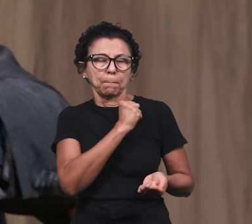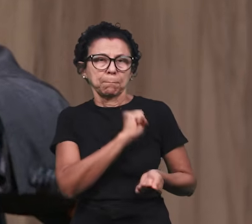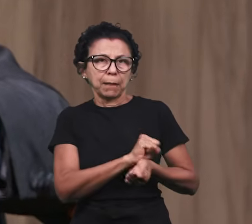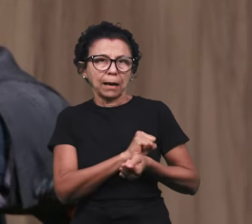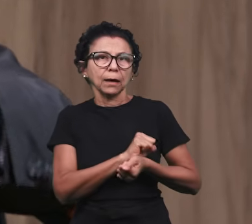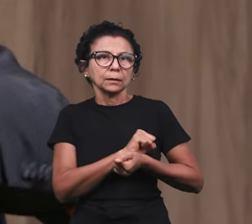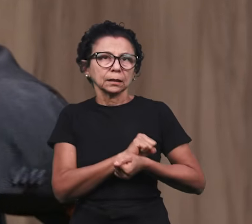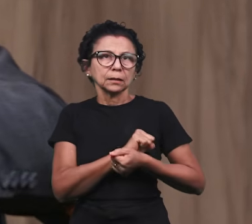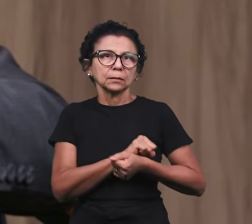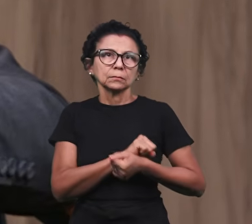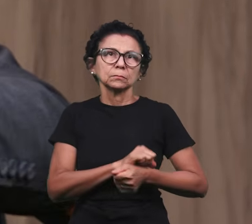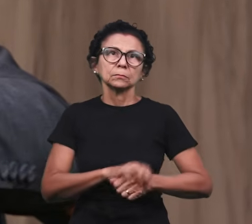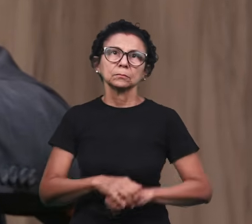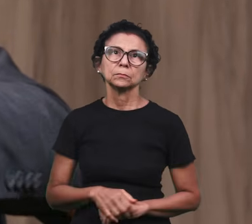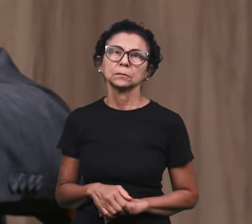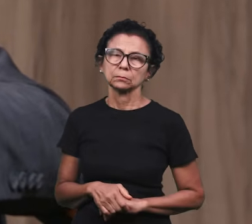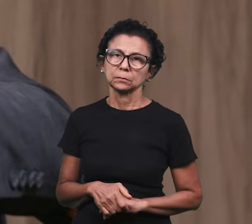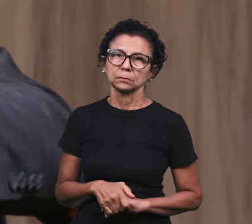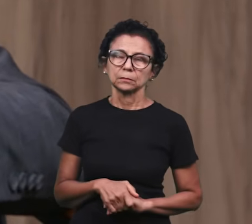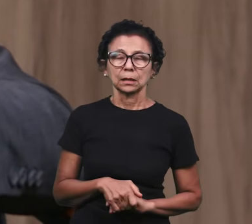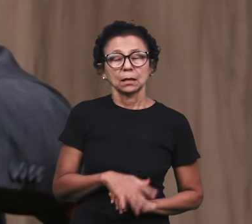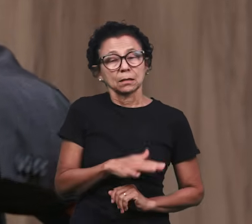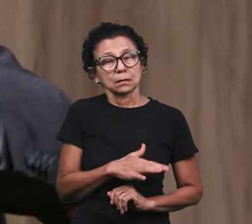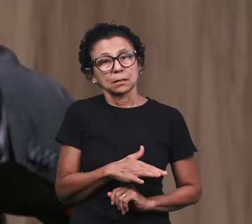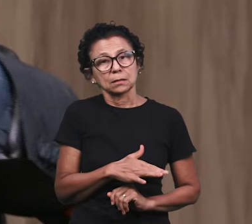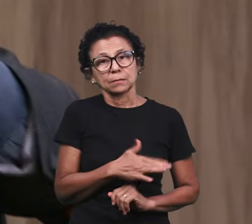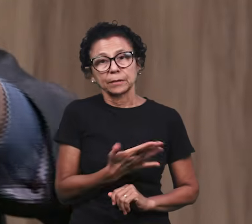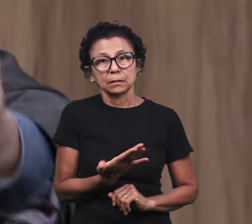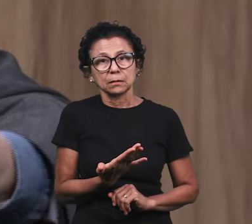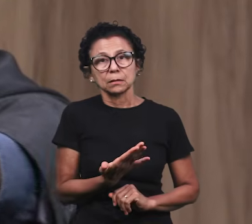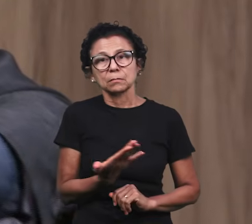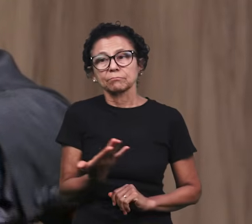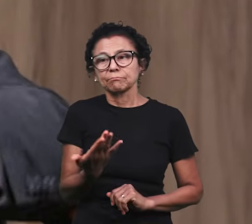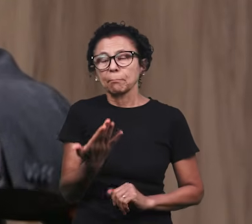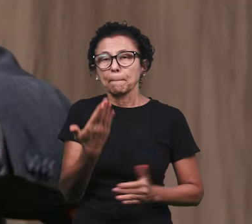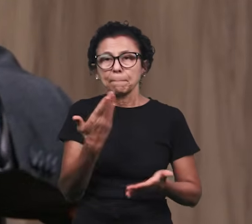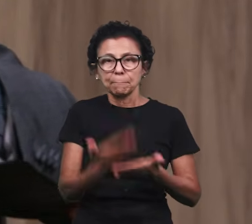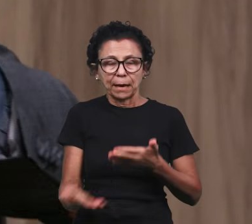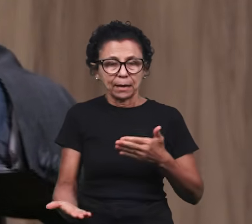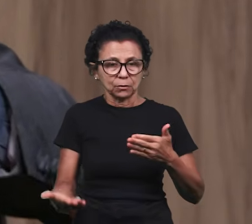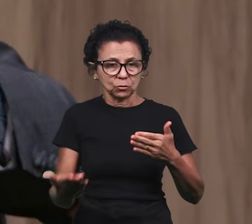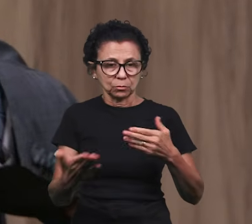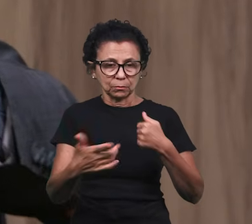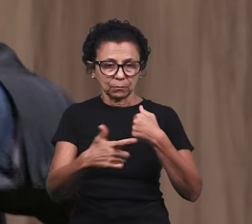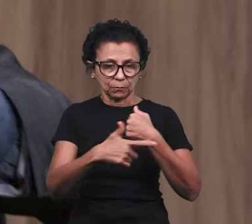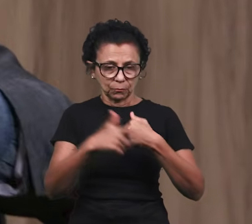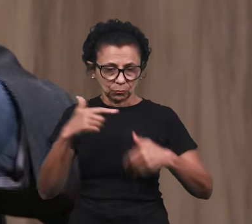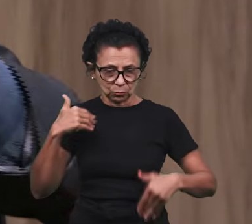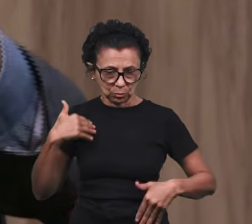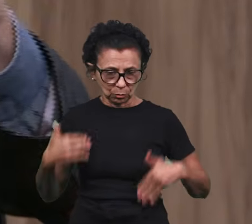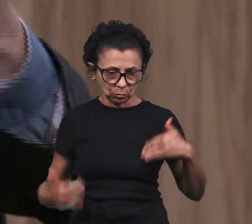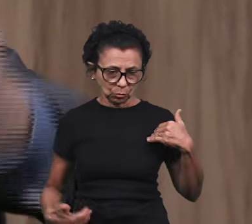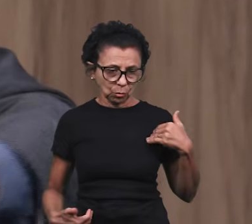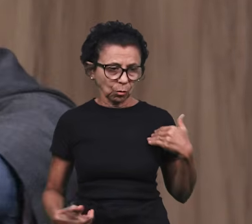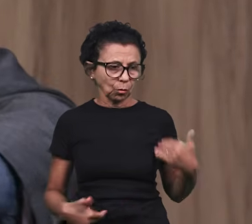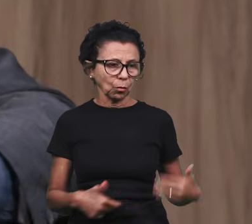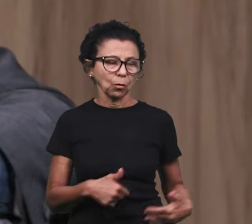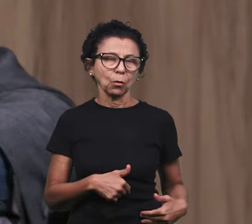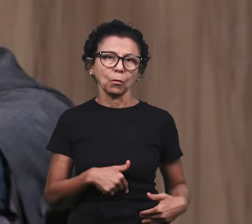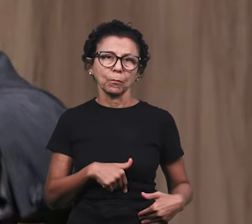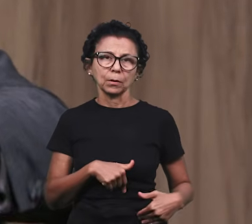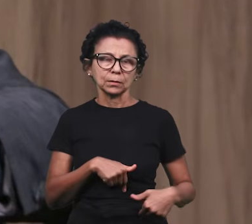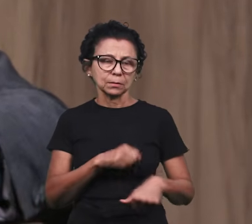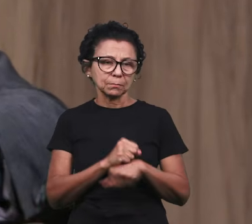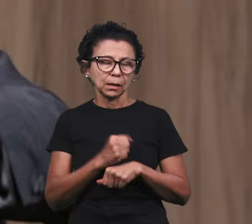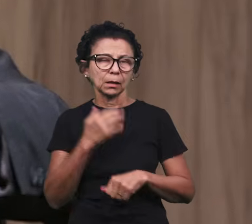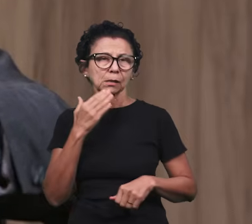grande parte desses pacientes eles voltam comatoso. Eles não têm mais funções, eles têm vida, mas eles têm uma série de